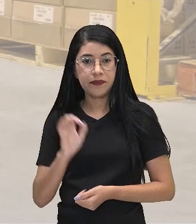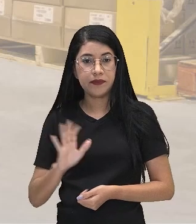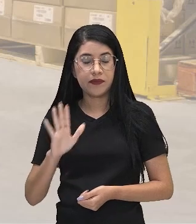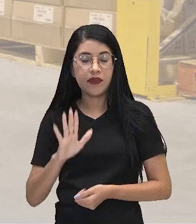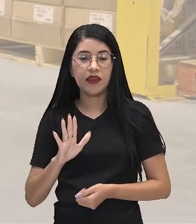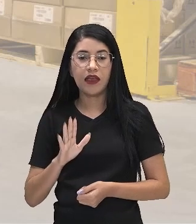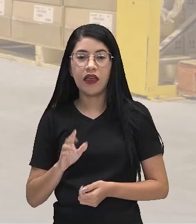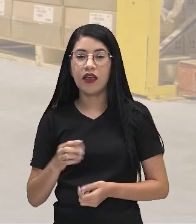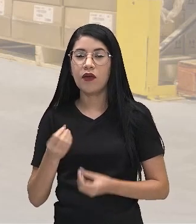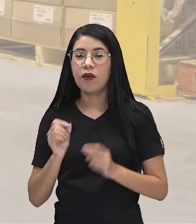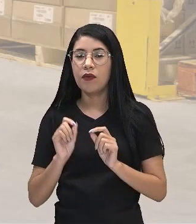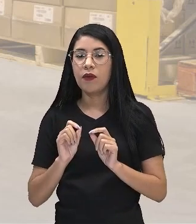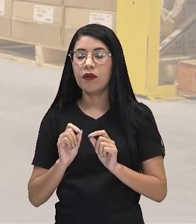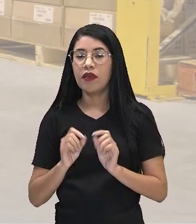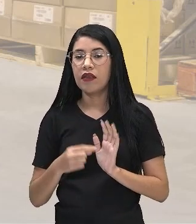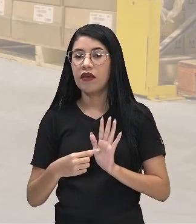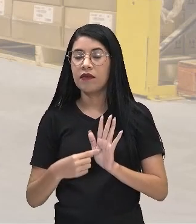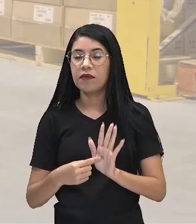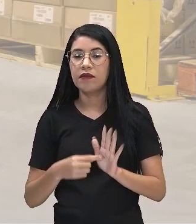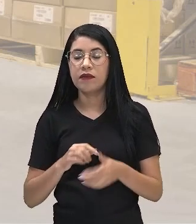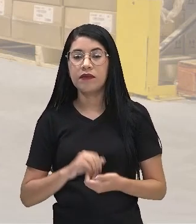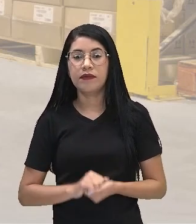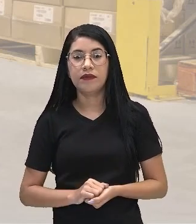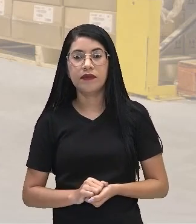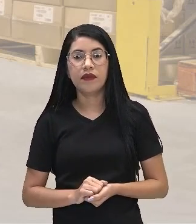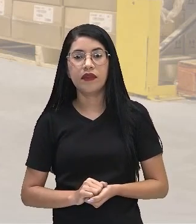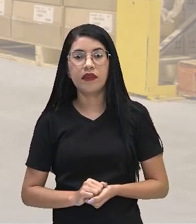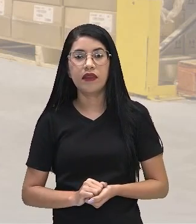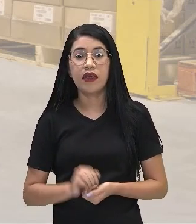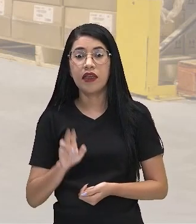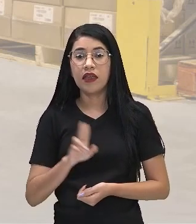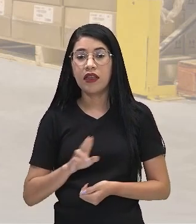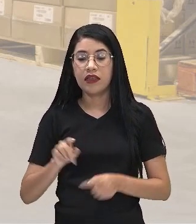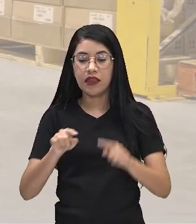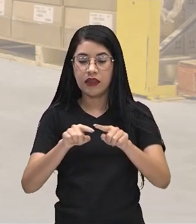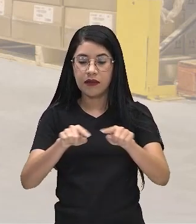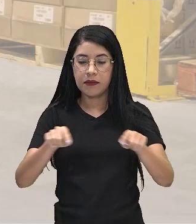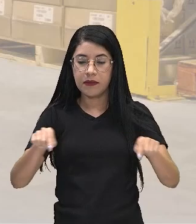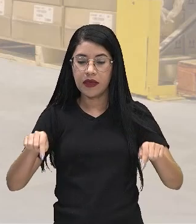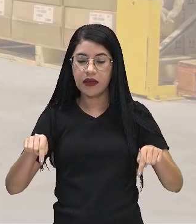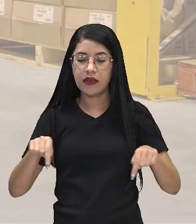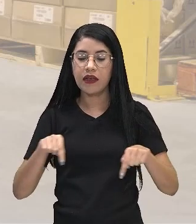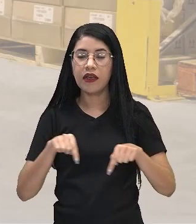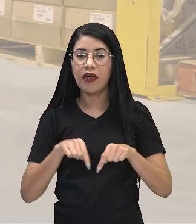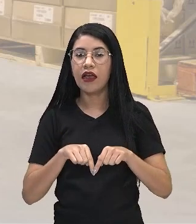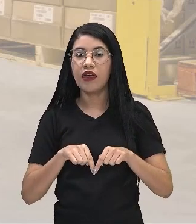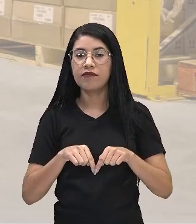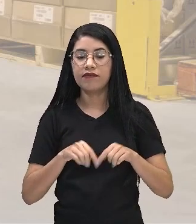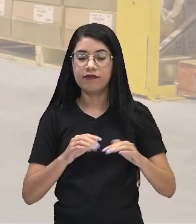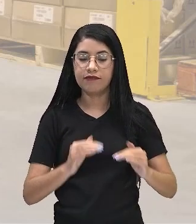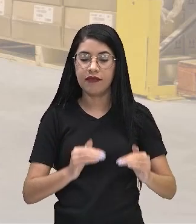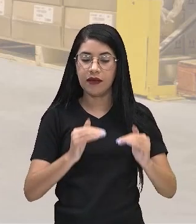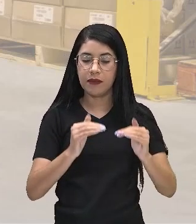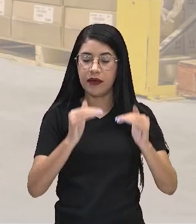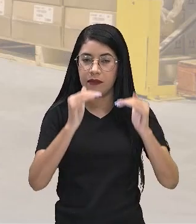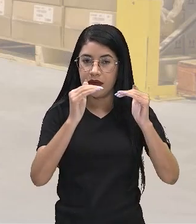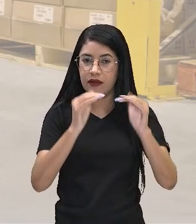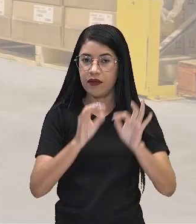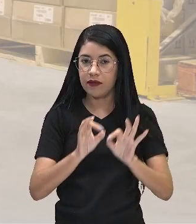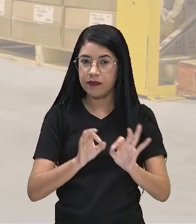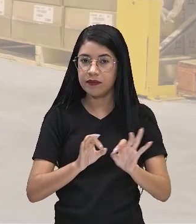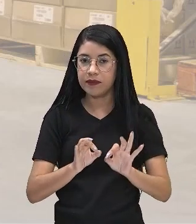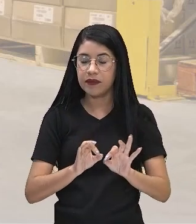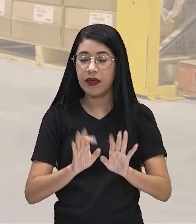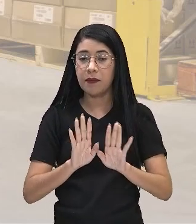nossa imagem, né, como eu falei, a gente está utilizando ali aquele espaçozinho, né, onde as caixas estão empilhadas. Mas se eu